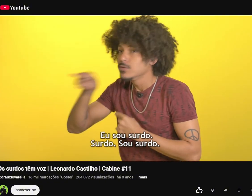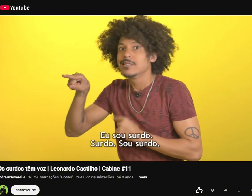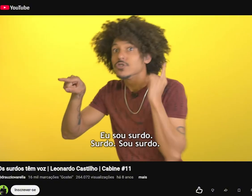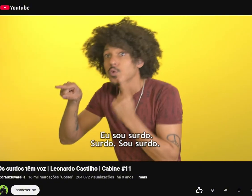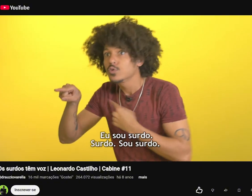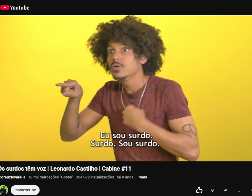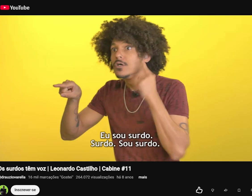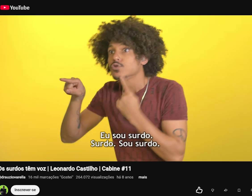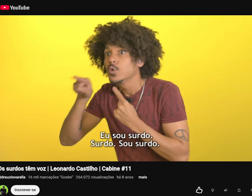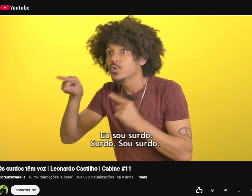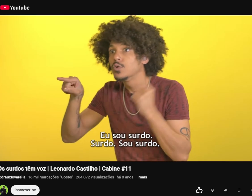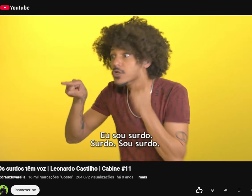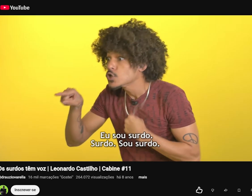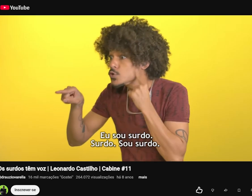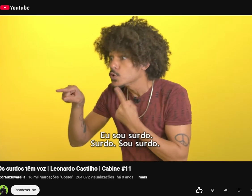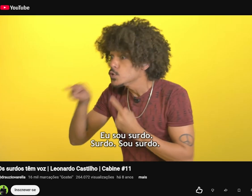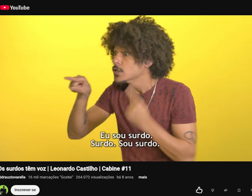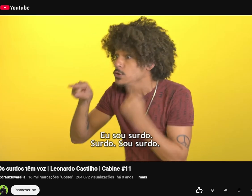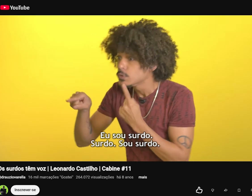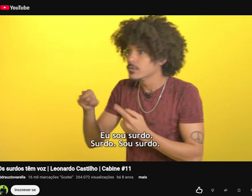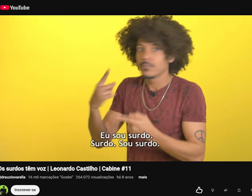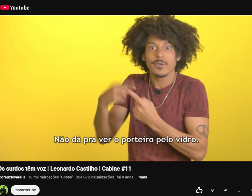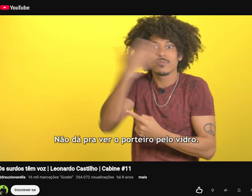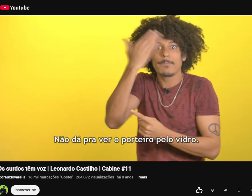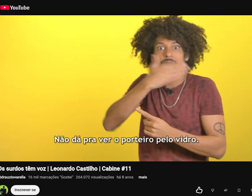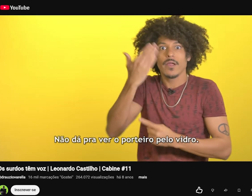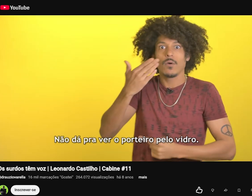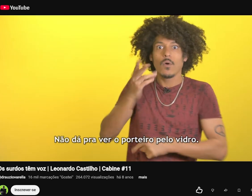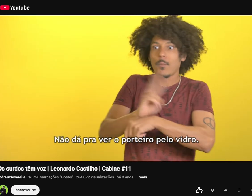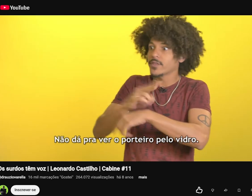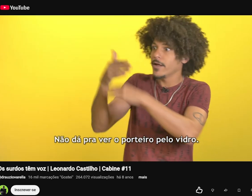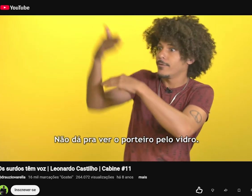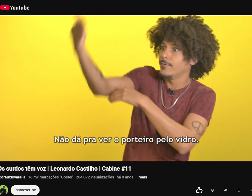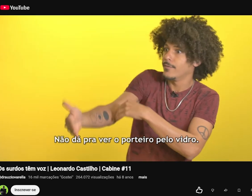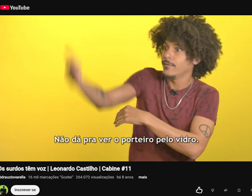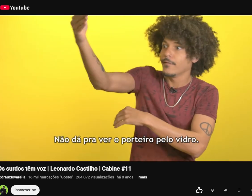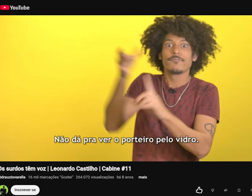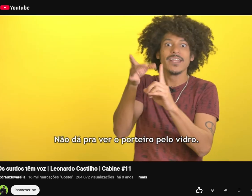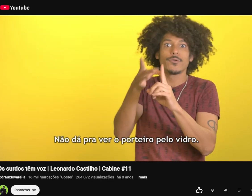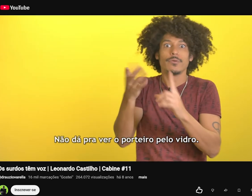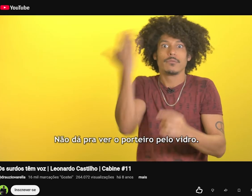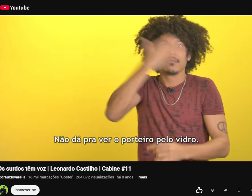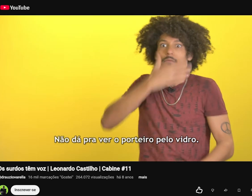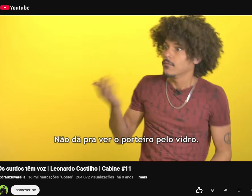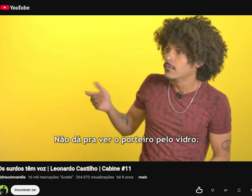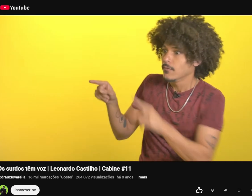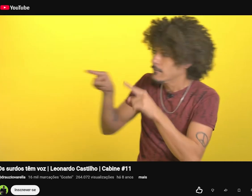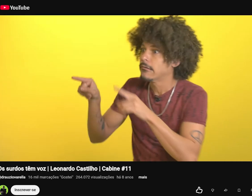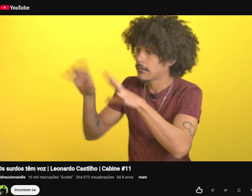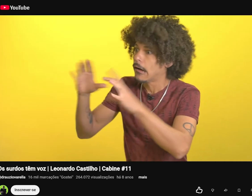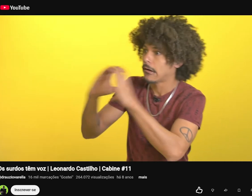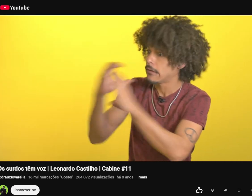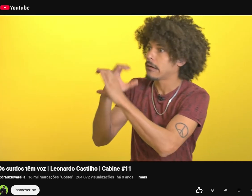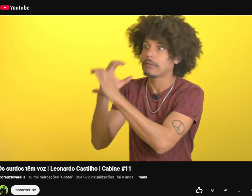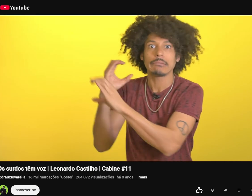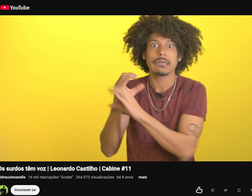Sou surdo, surdo, surdo. Eu sou surdo, surdo. Não dá papel. Porteiro. Pitro.